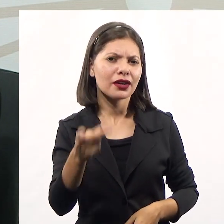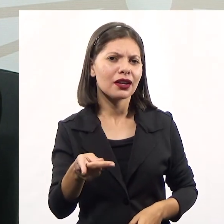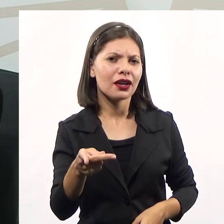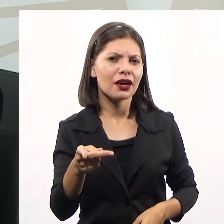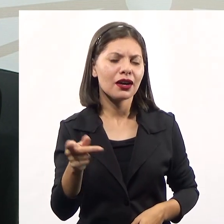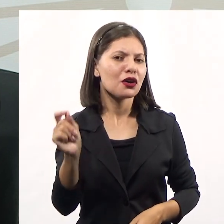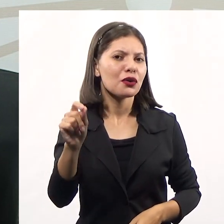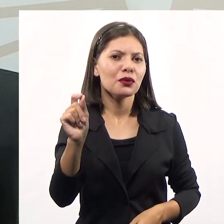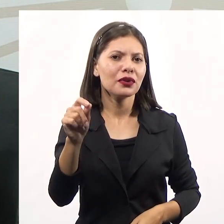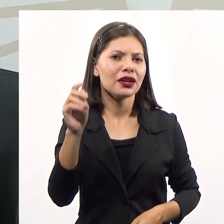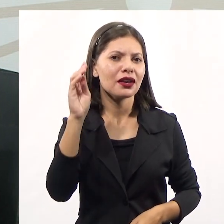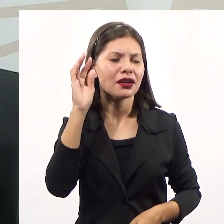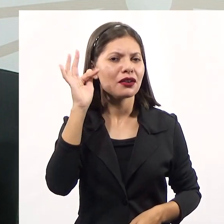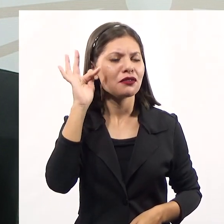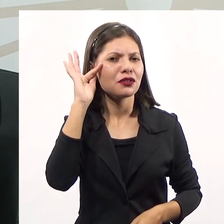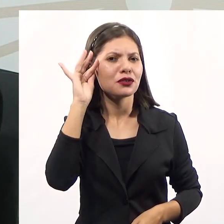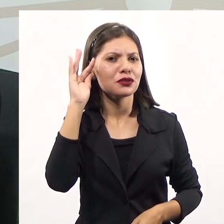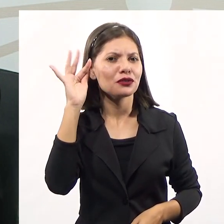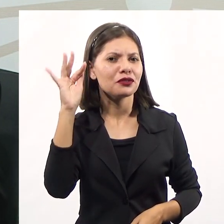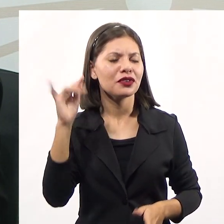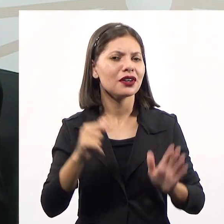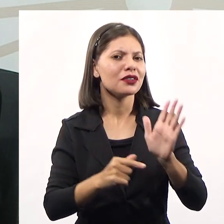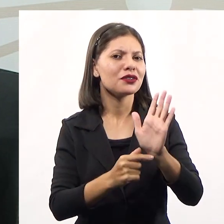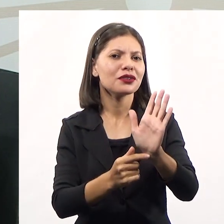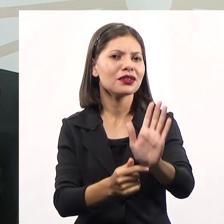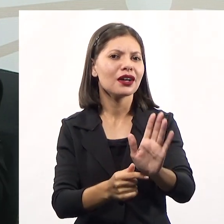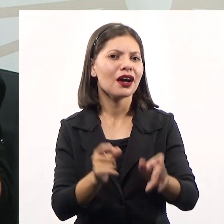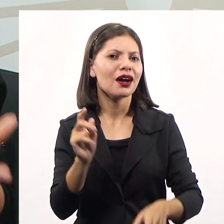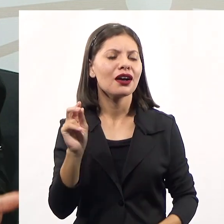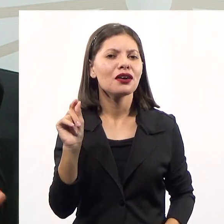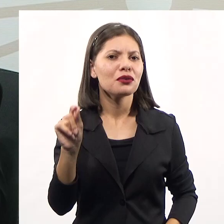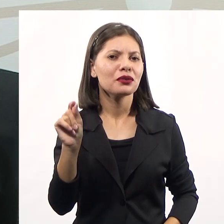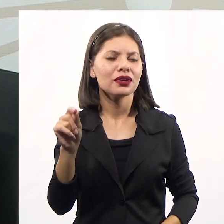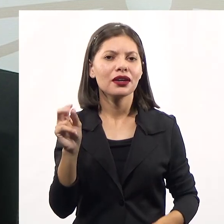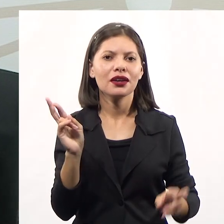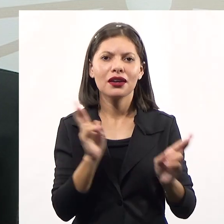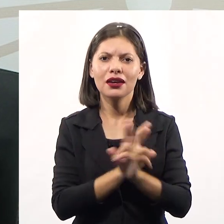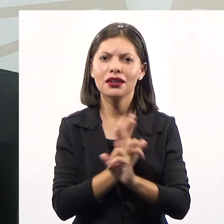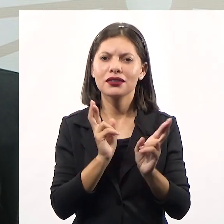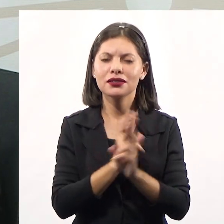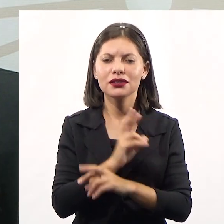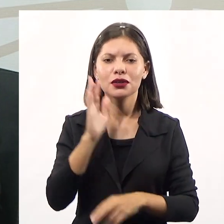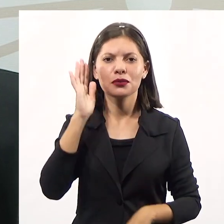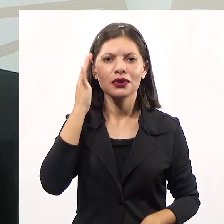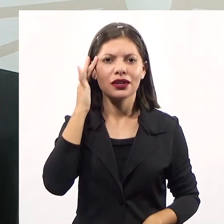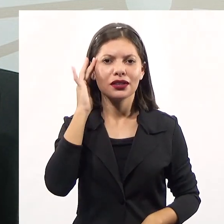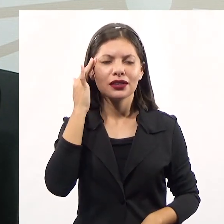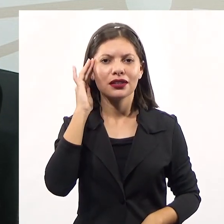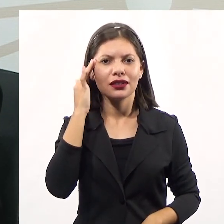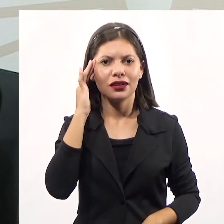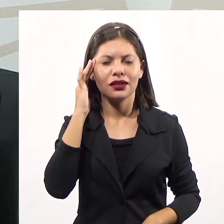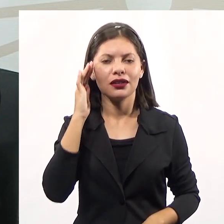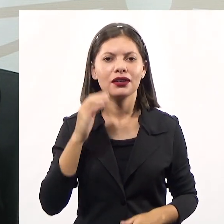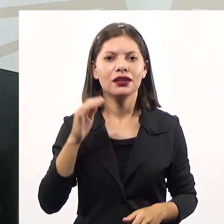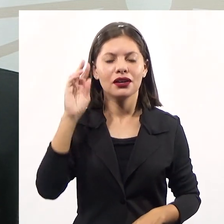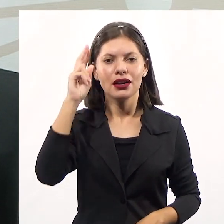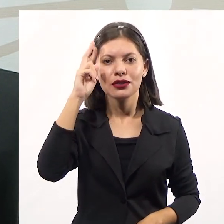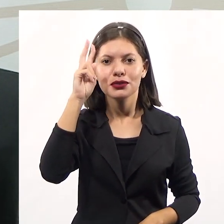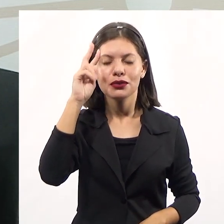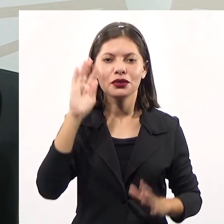o que a filosofia pode contribuir, qual é a relação da filosofia para entendermos a história de